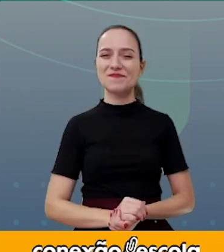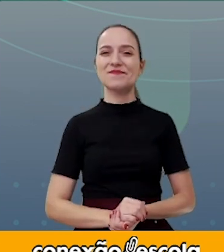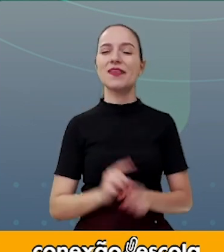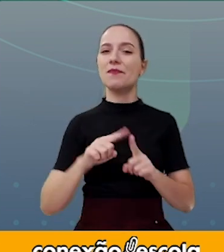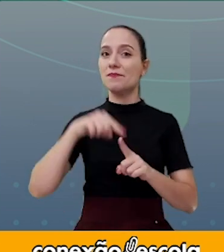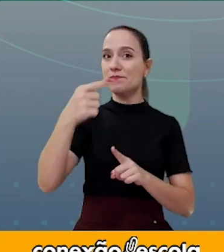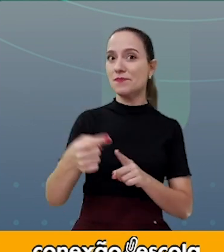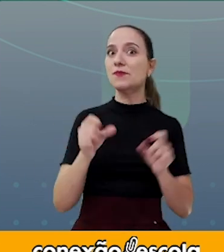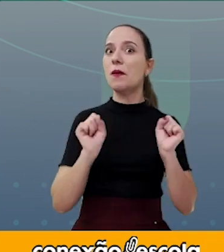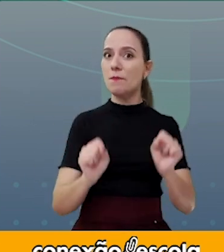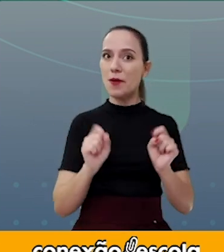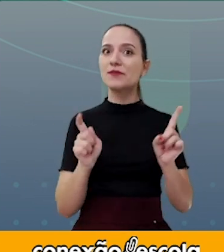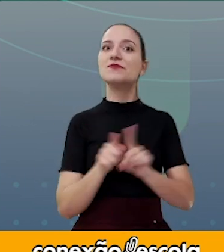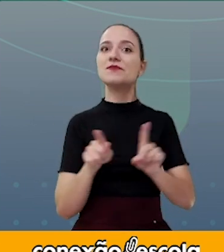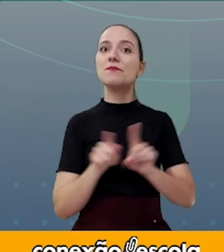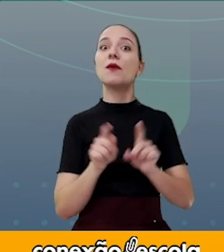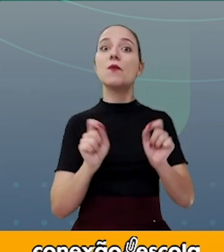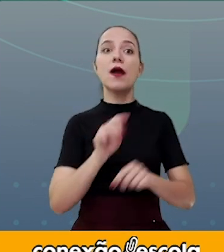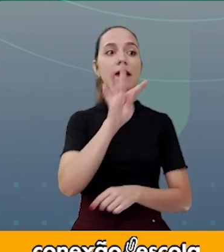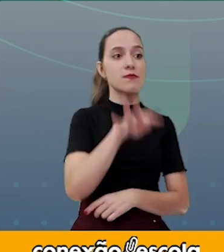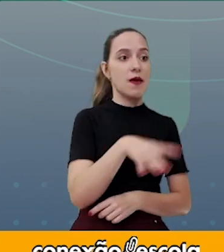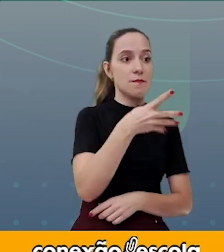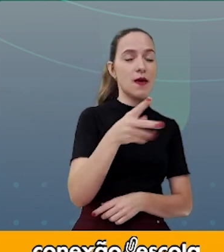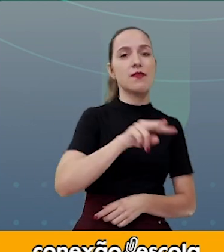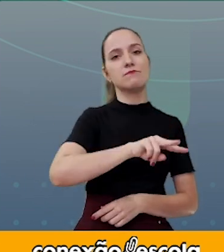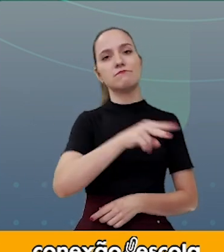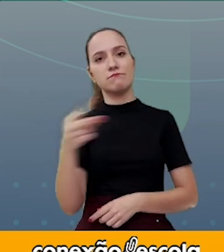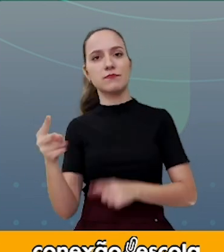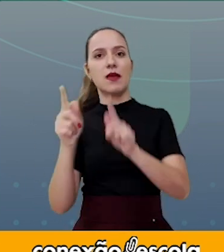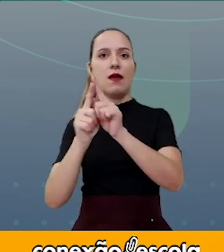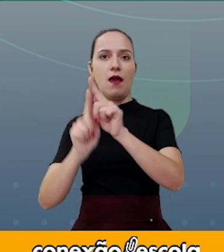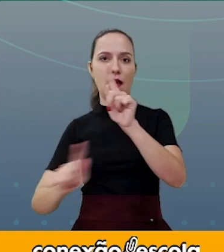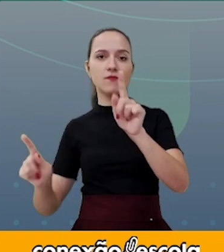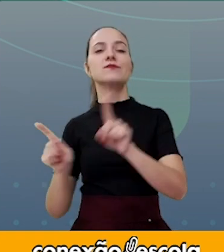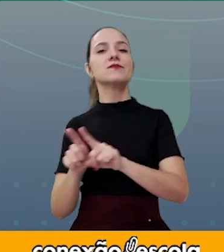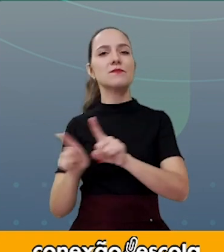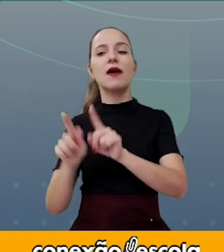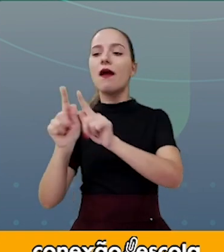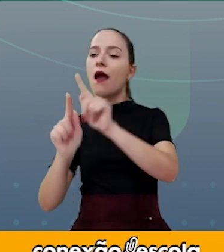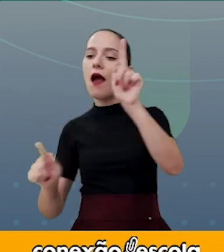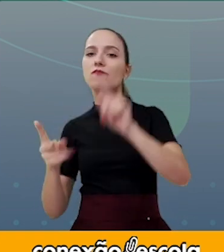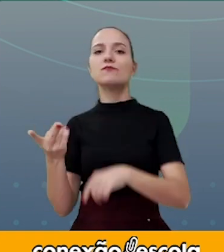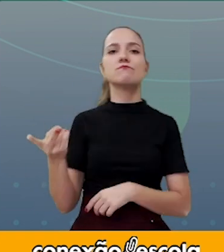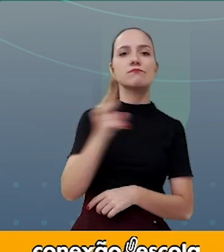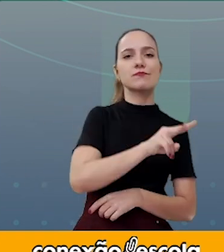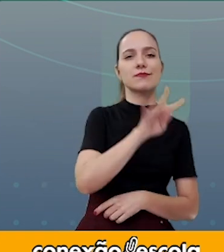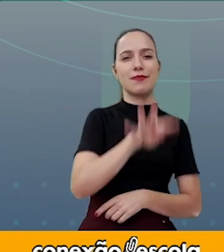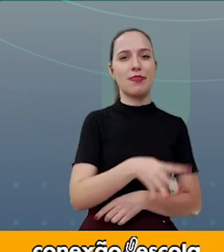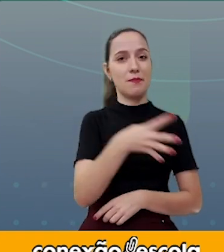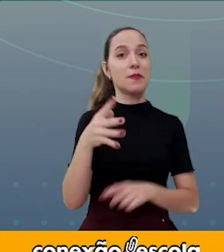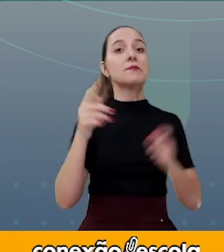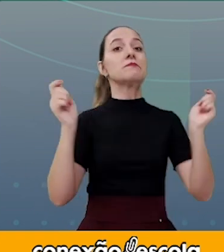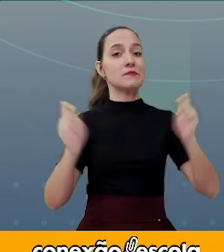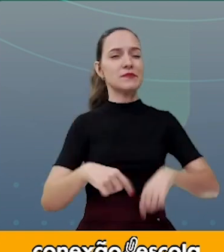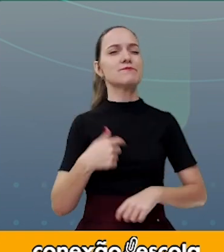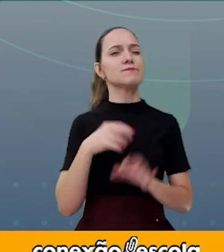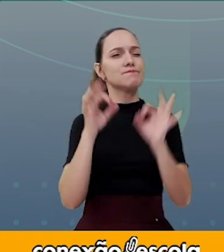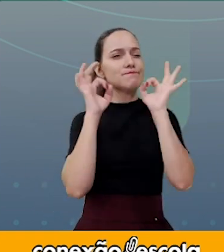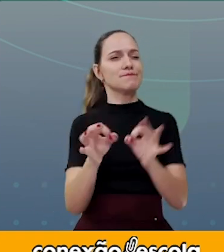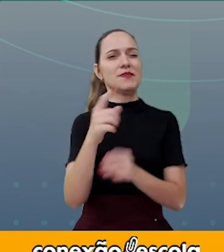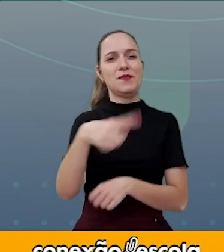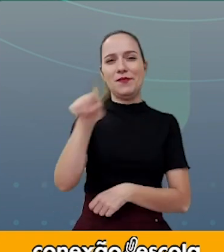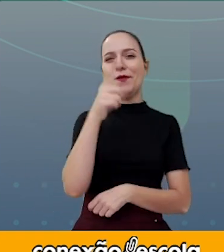você pode transformar a tabela no gráfico ou o gráfico em tabela. Eu tenho certeza que você